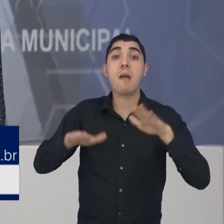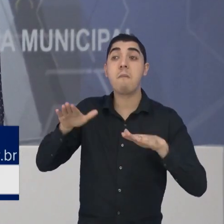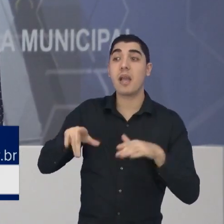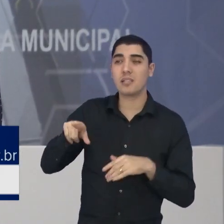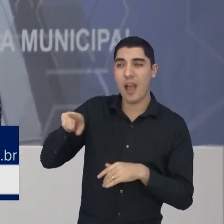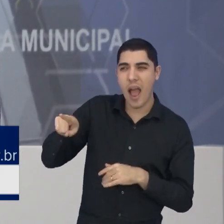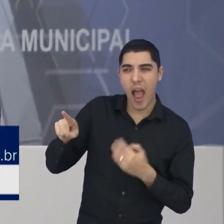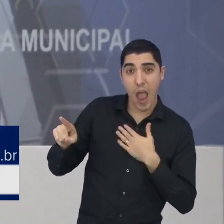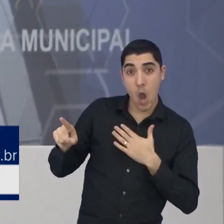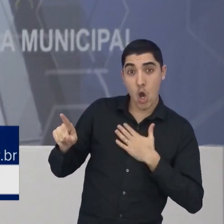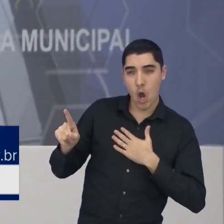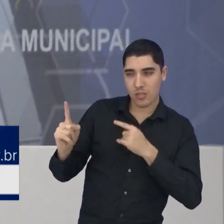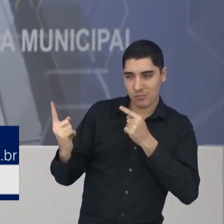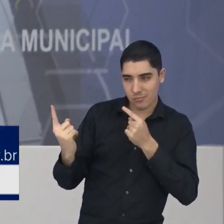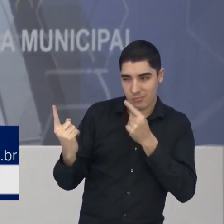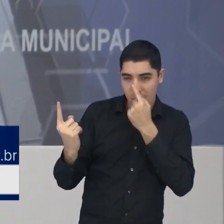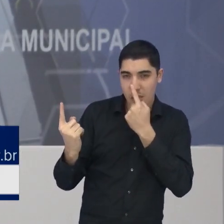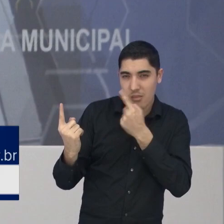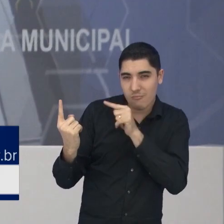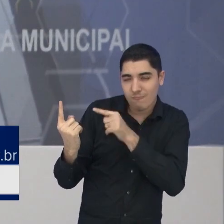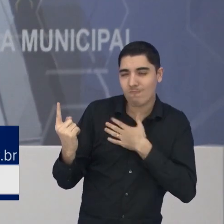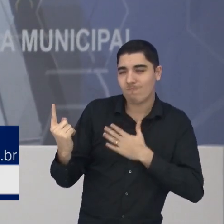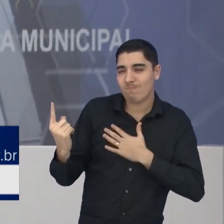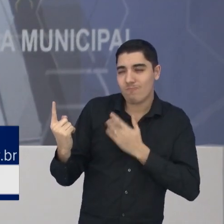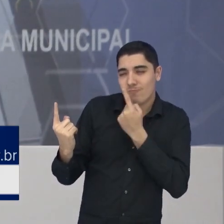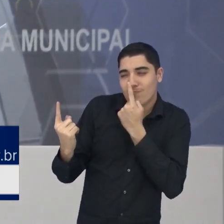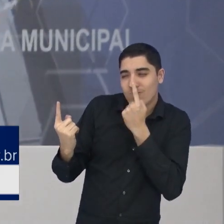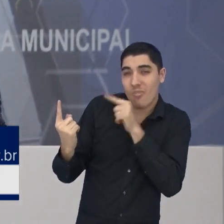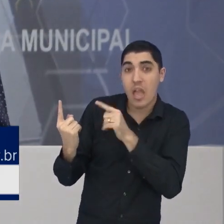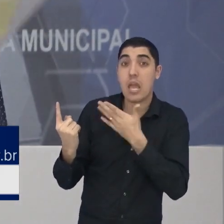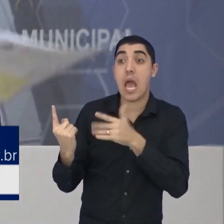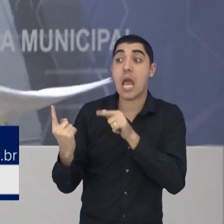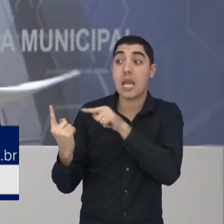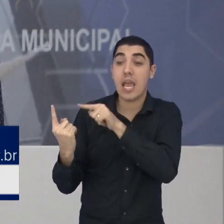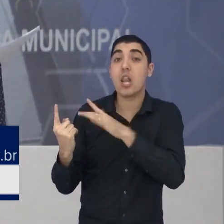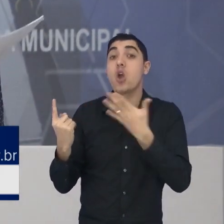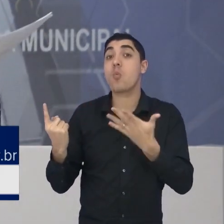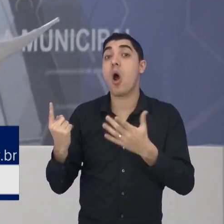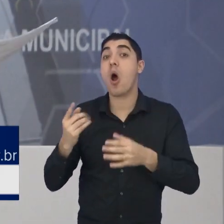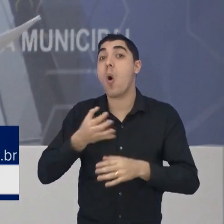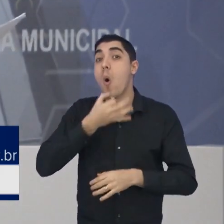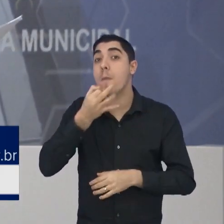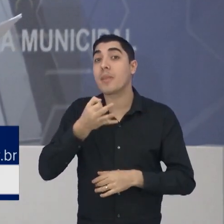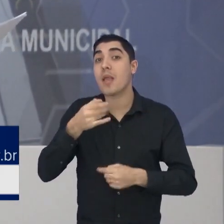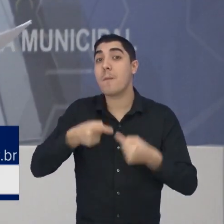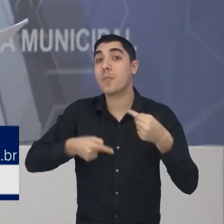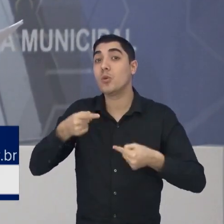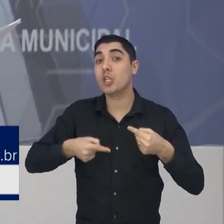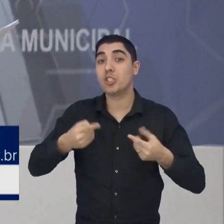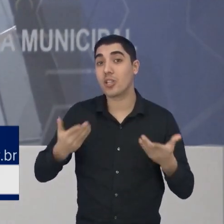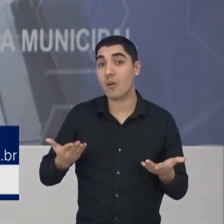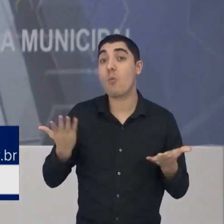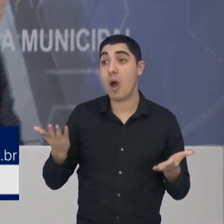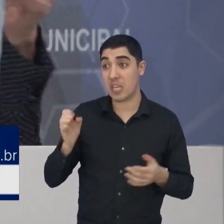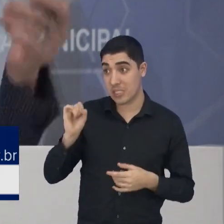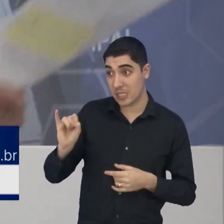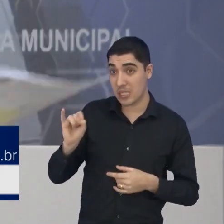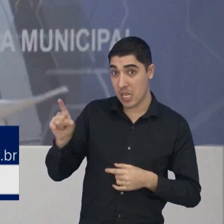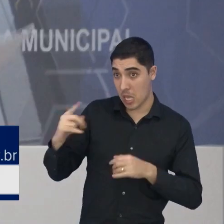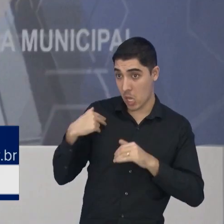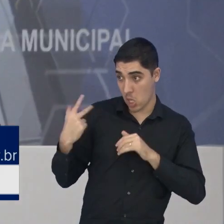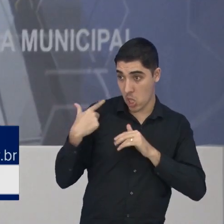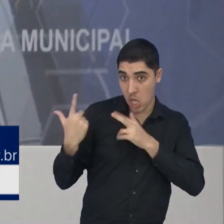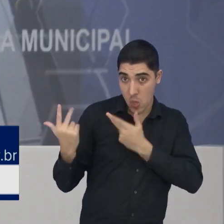a sua opção política. Aí, dependendo da opção política, ele é aprovado. Se depender da opção política, ele